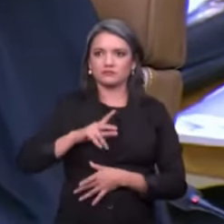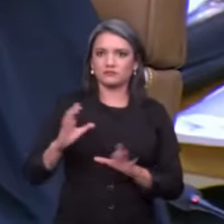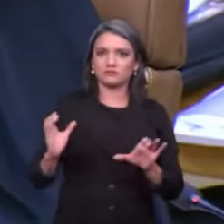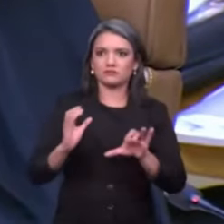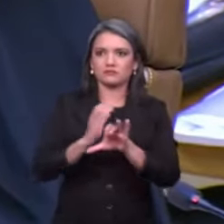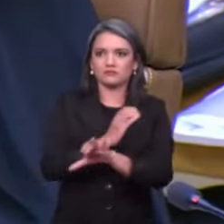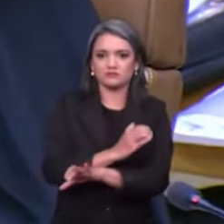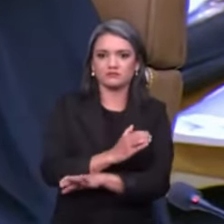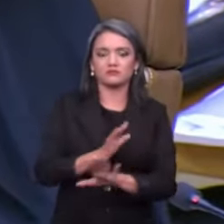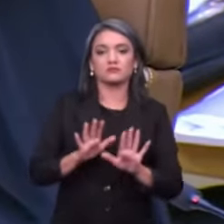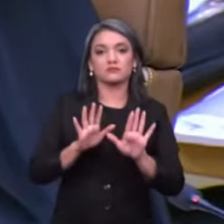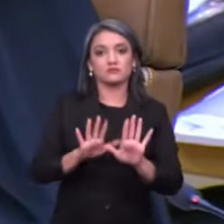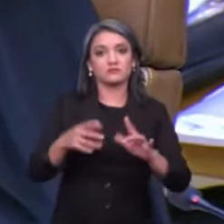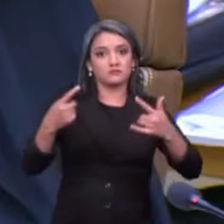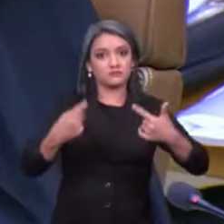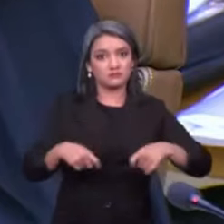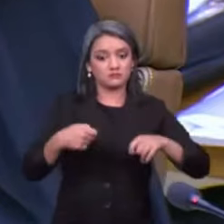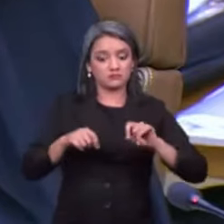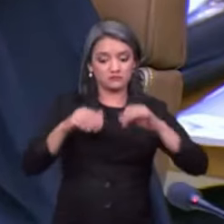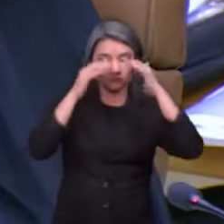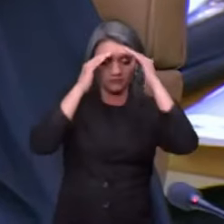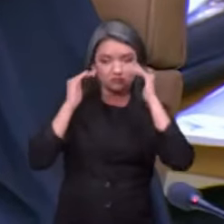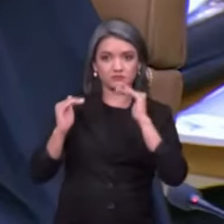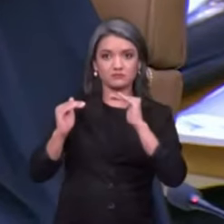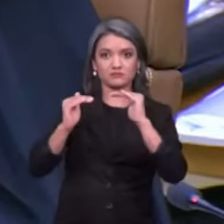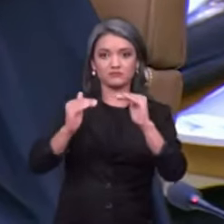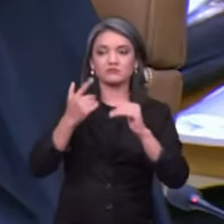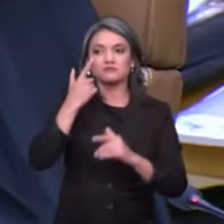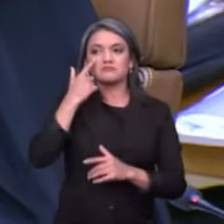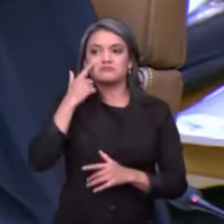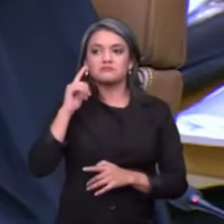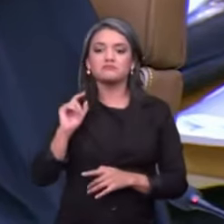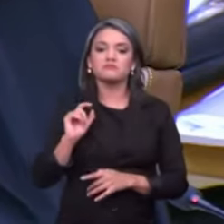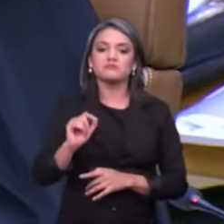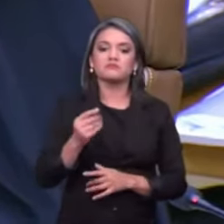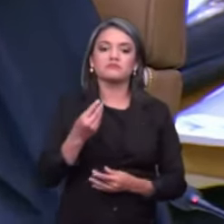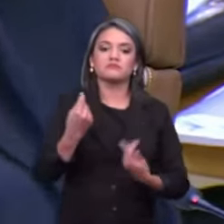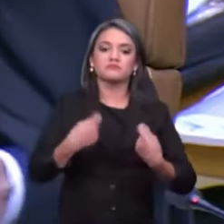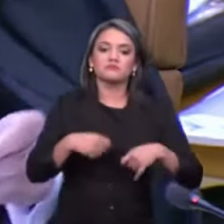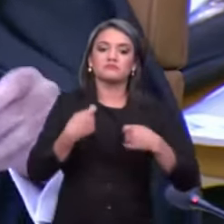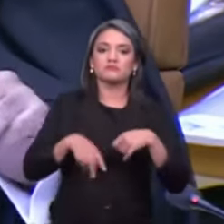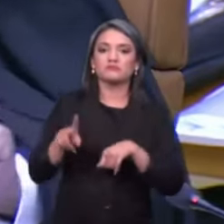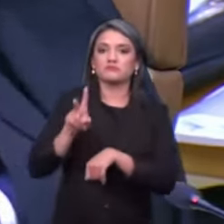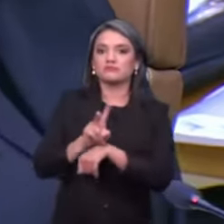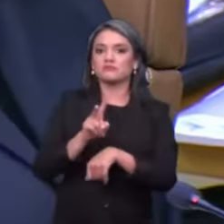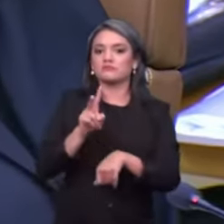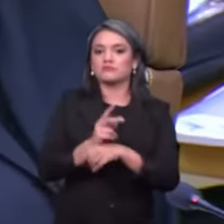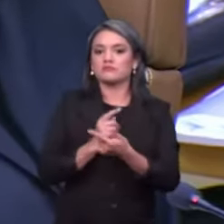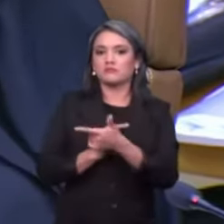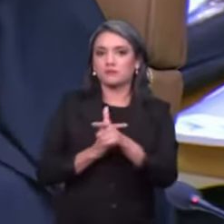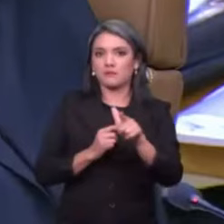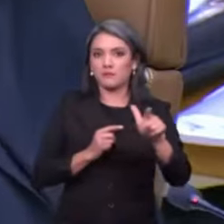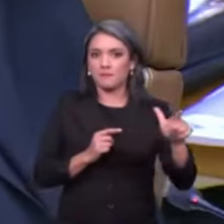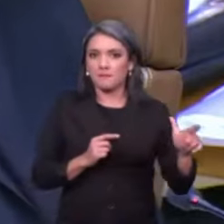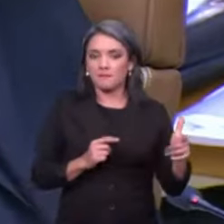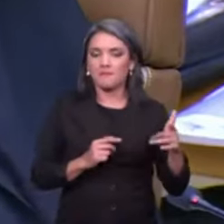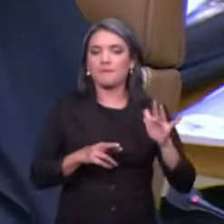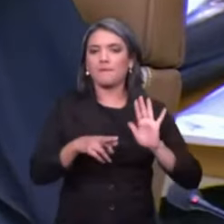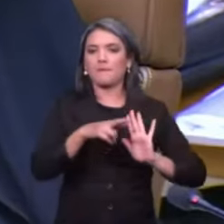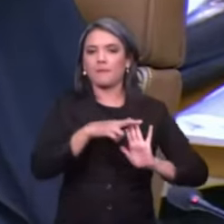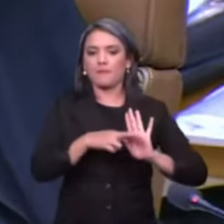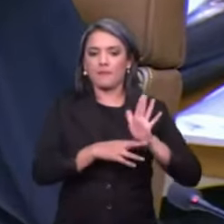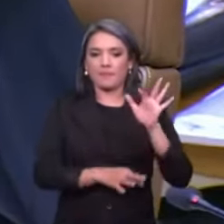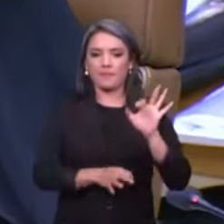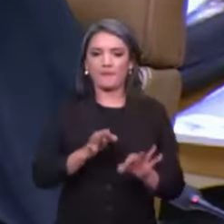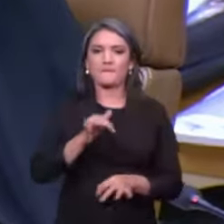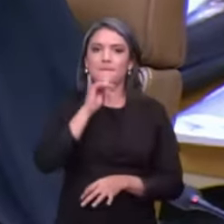ser de passo, observada a proporcionalidade, diante da necessidade de preservação de outros bens jurídicos caros ao constituinte, como no